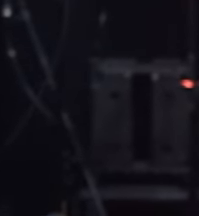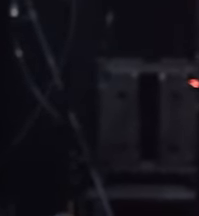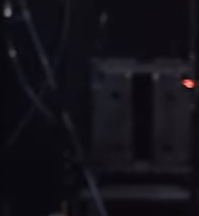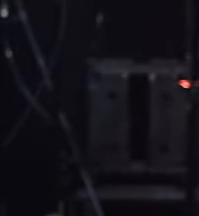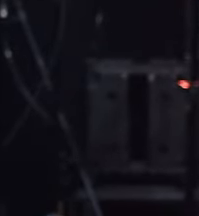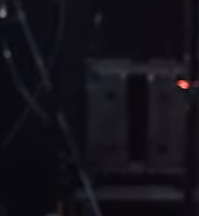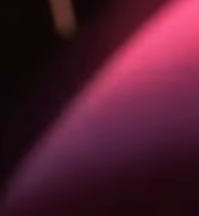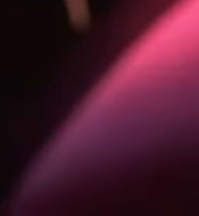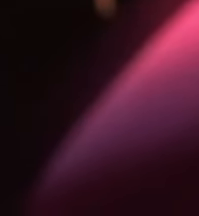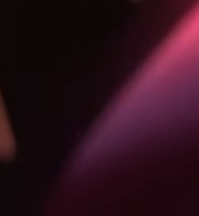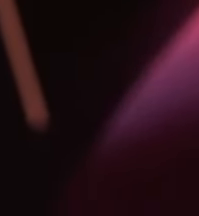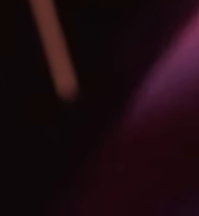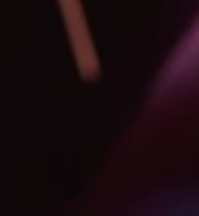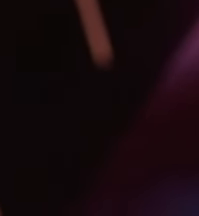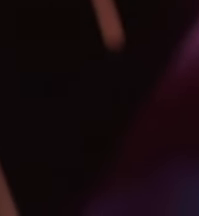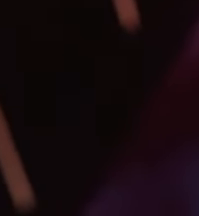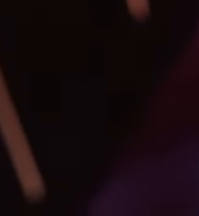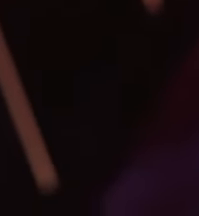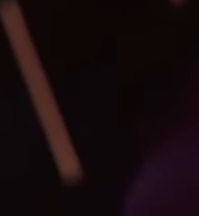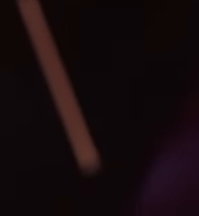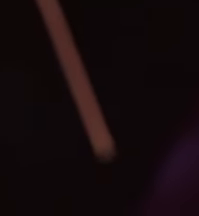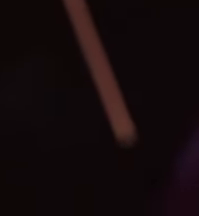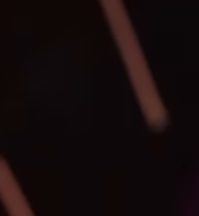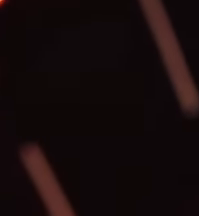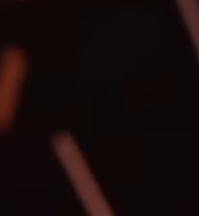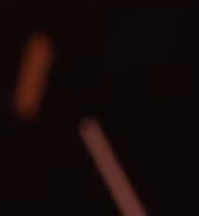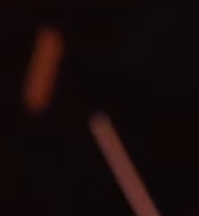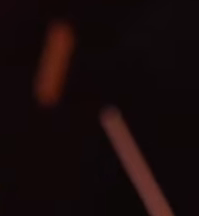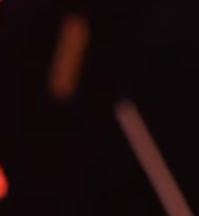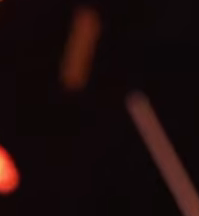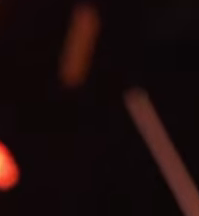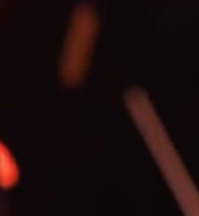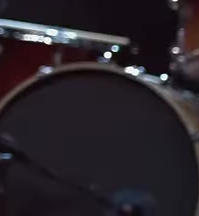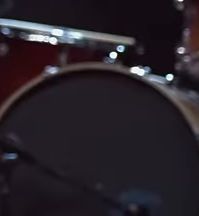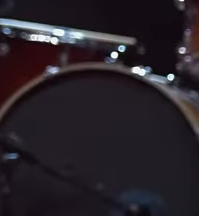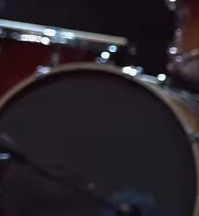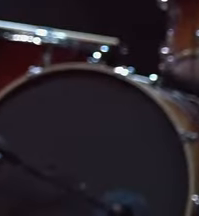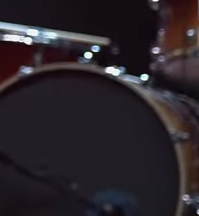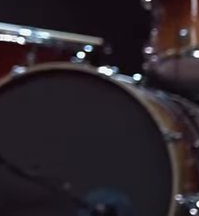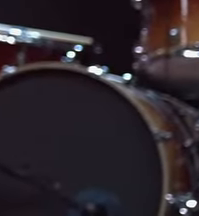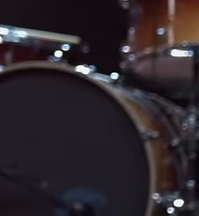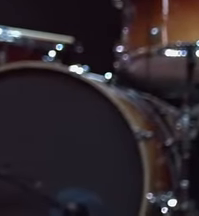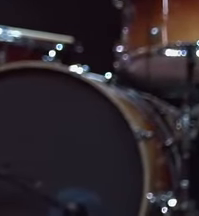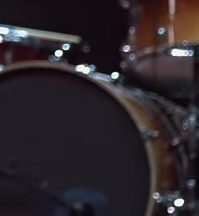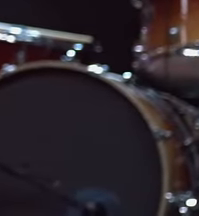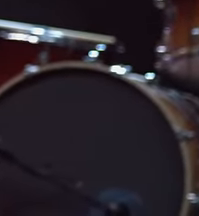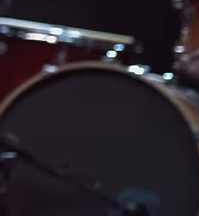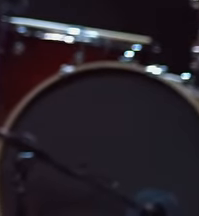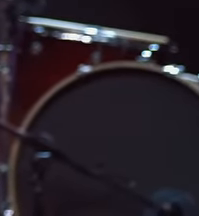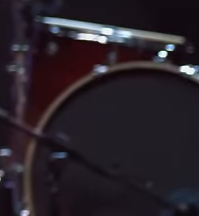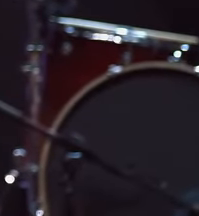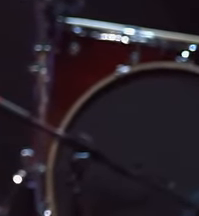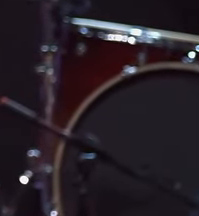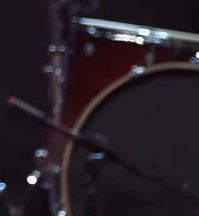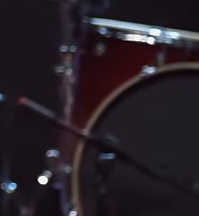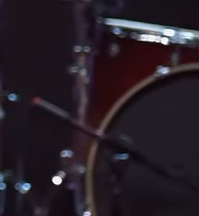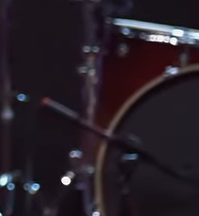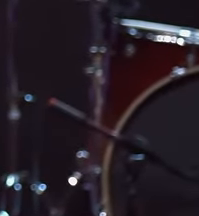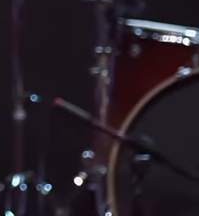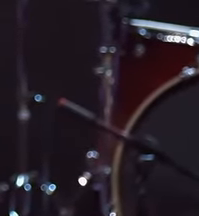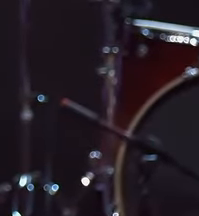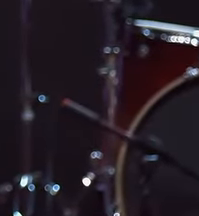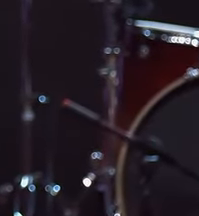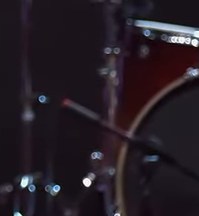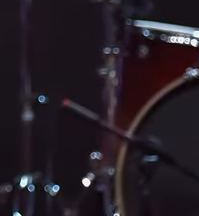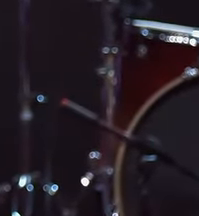aqui não não quero falar mal de ninguém nome de Jesus mas eu já fui depois de culto jantar com duas